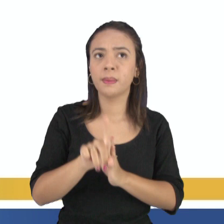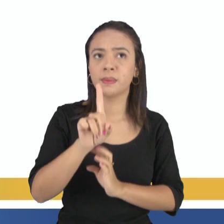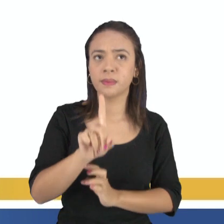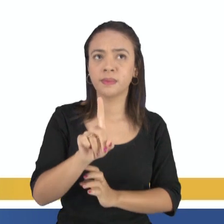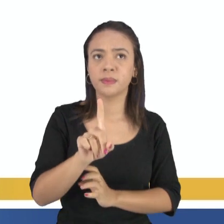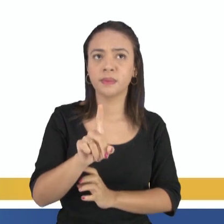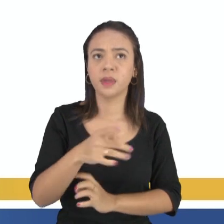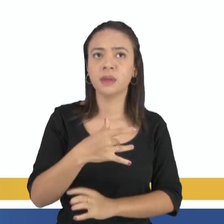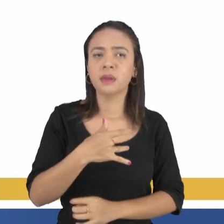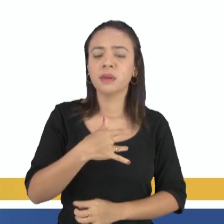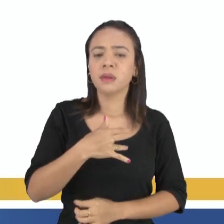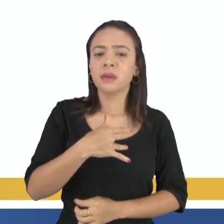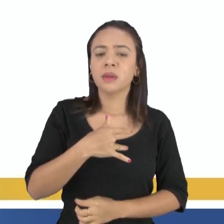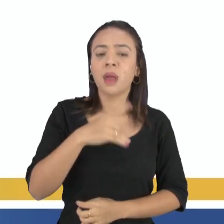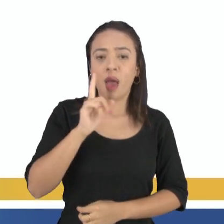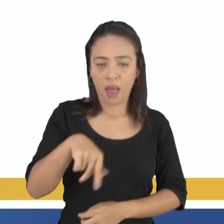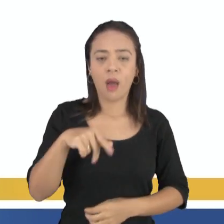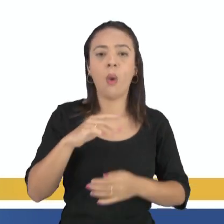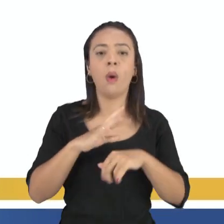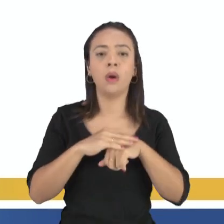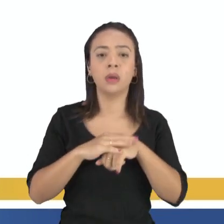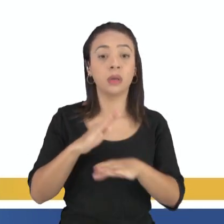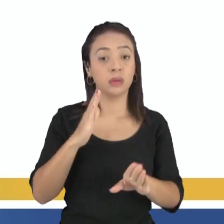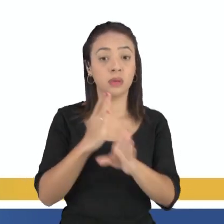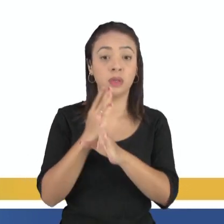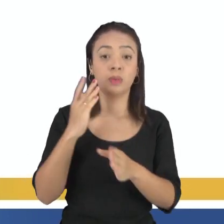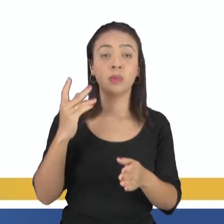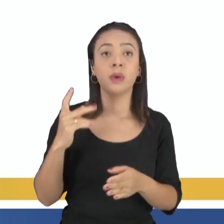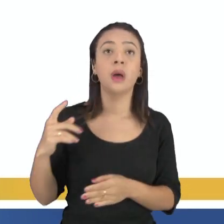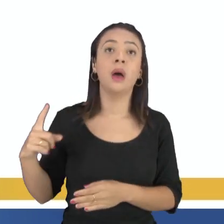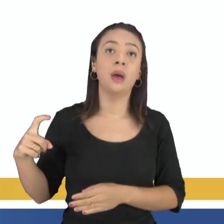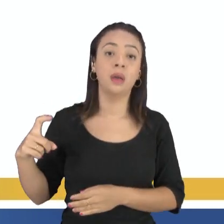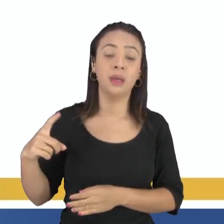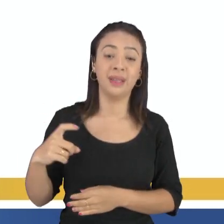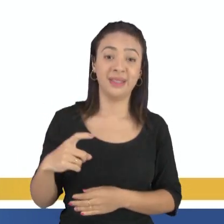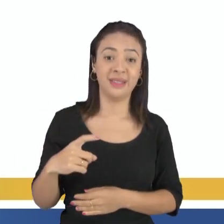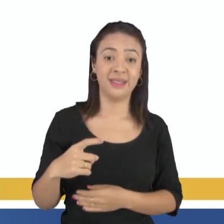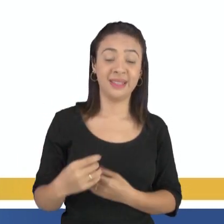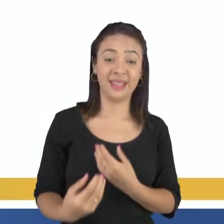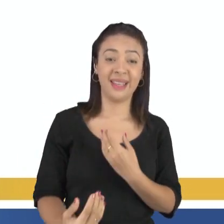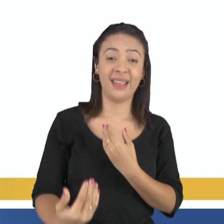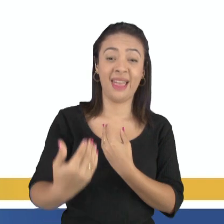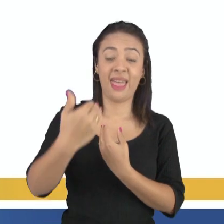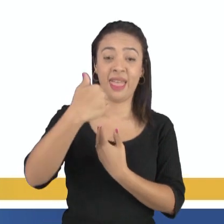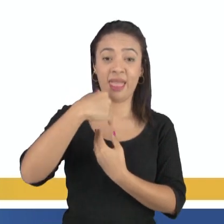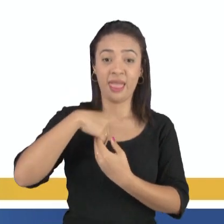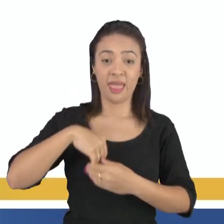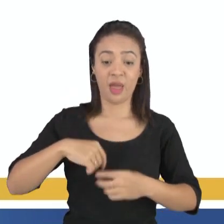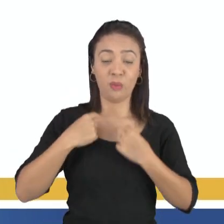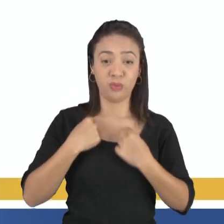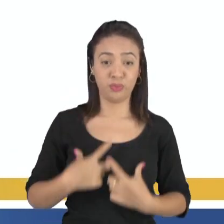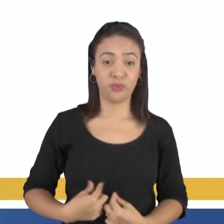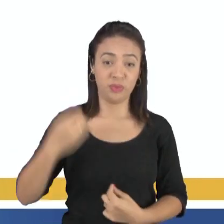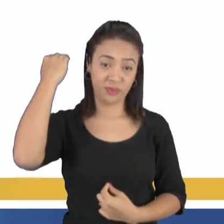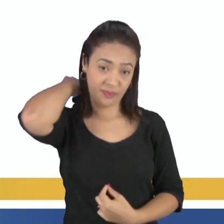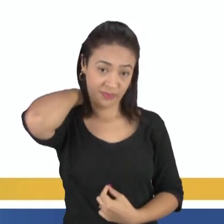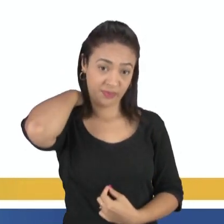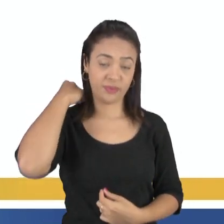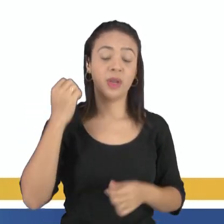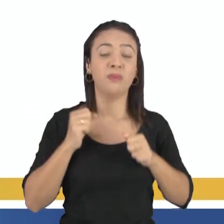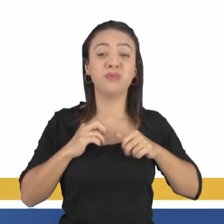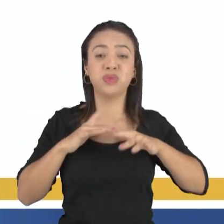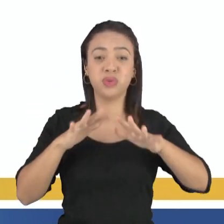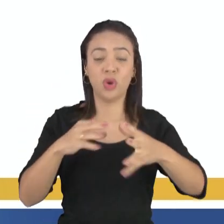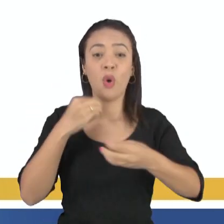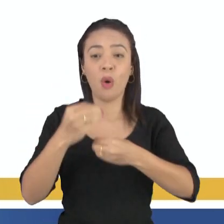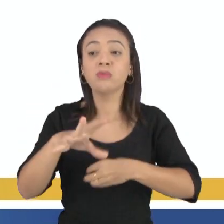ó. A tuberculose é uma doença bacteriana que normalmente atinge os pulmões e é transmitida por vias aéreas. Essa